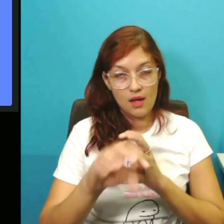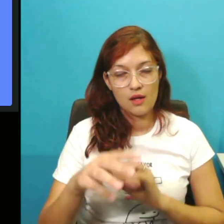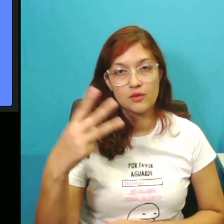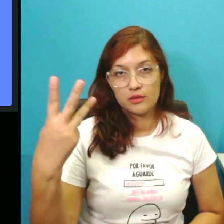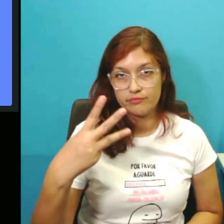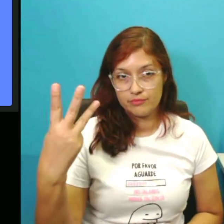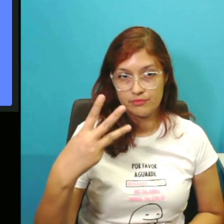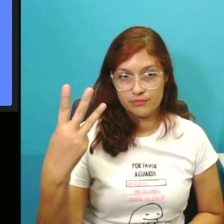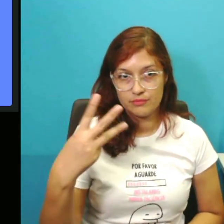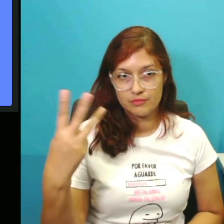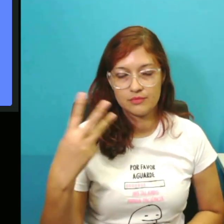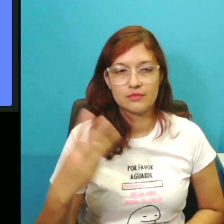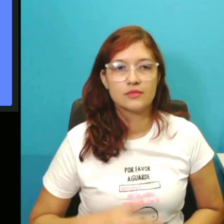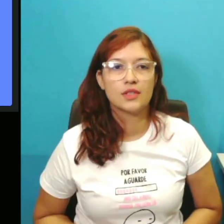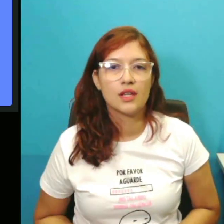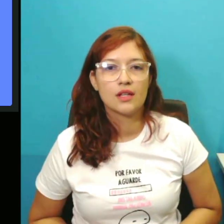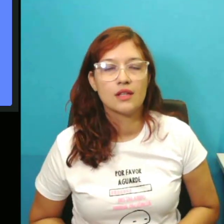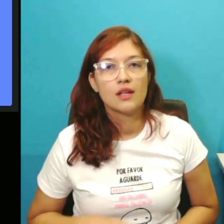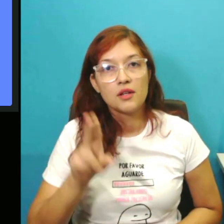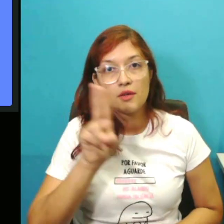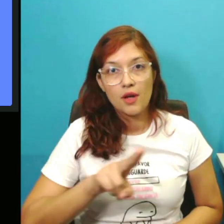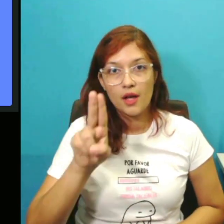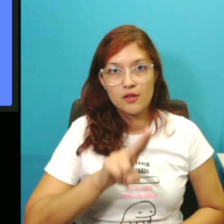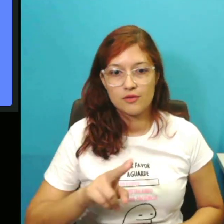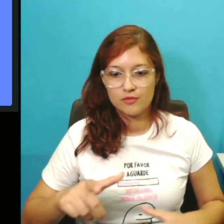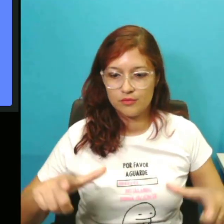Na aula 3,